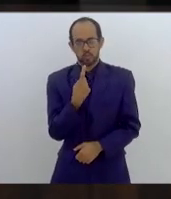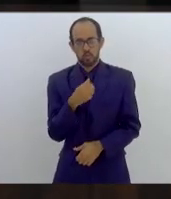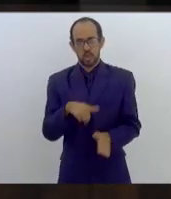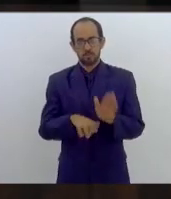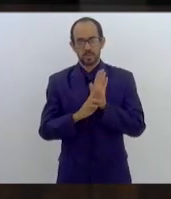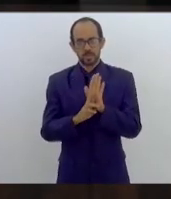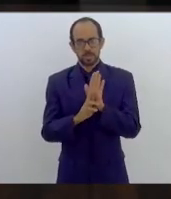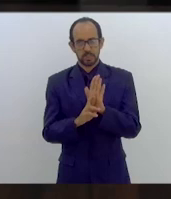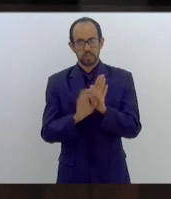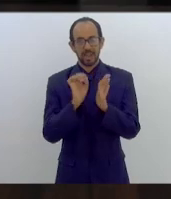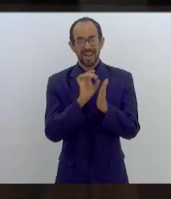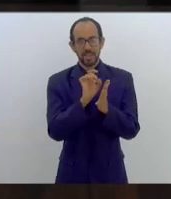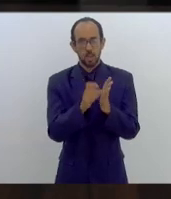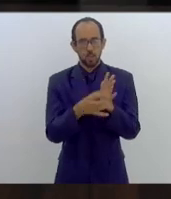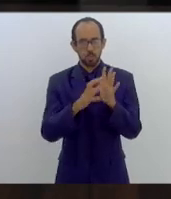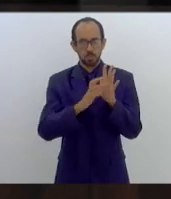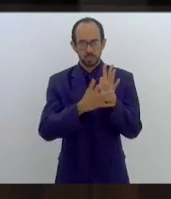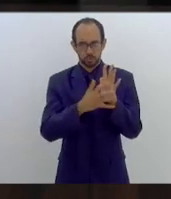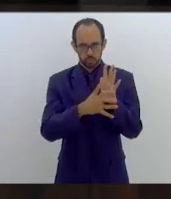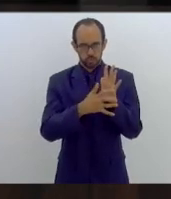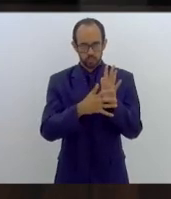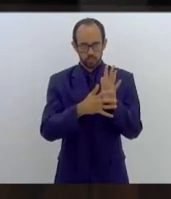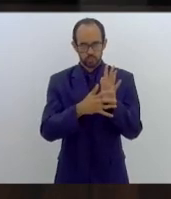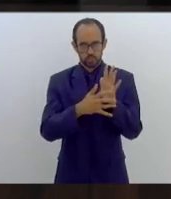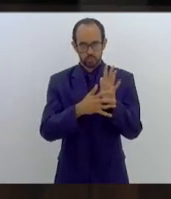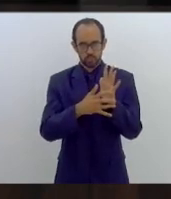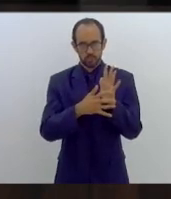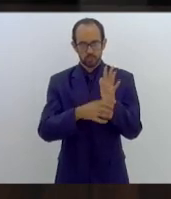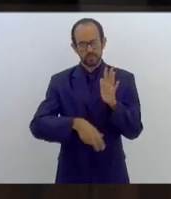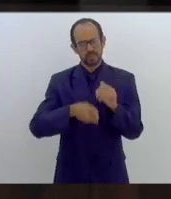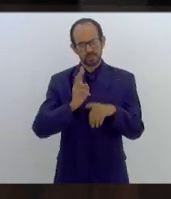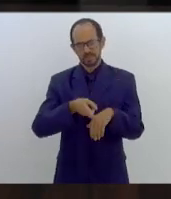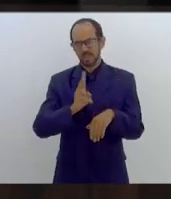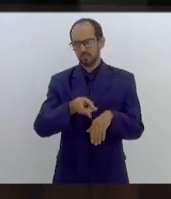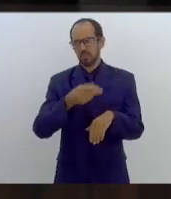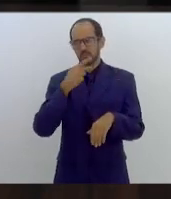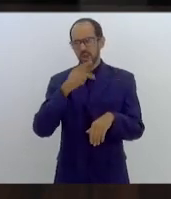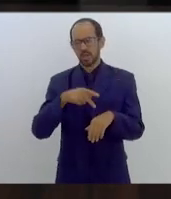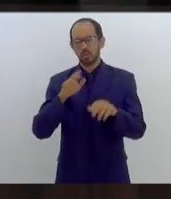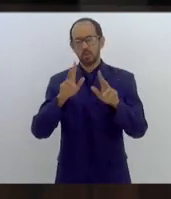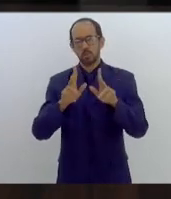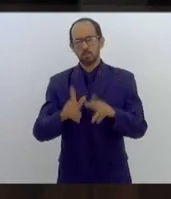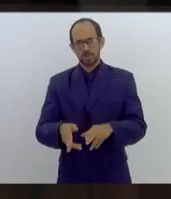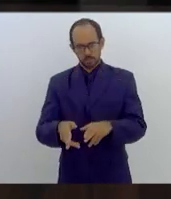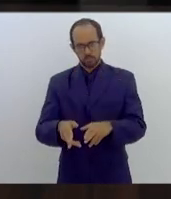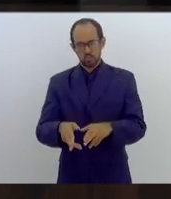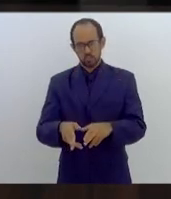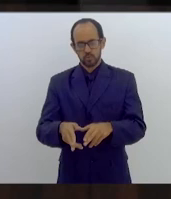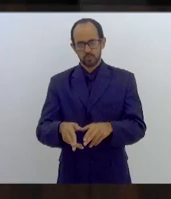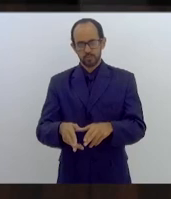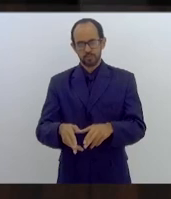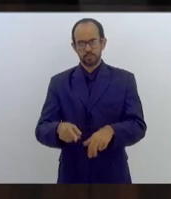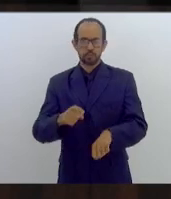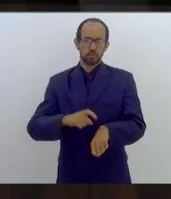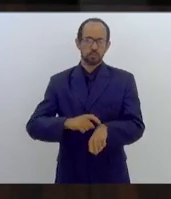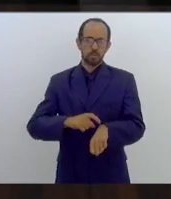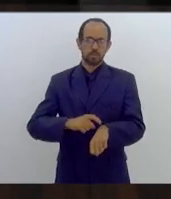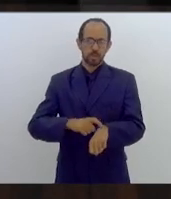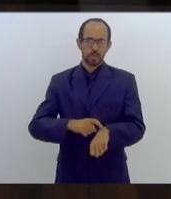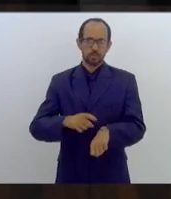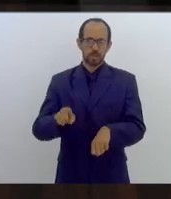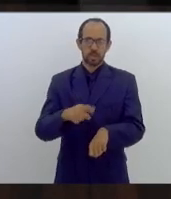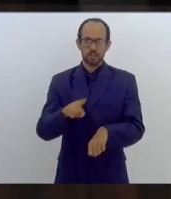o início até o fim, falando a mesma coisa. Por um momento foi suspenso